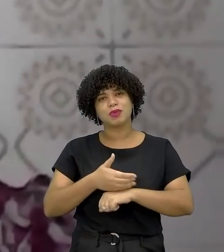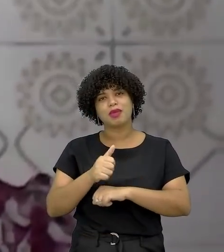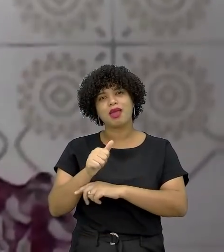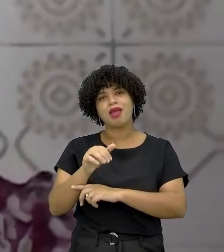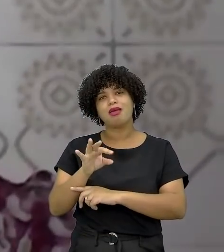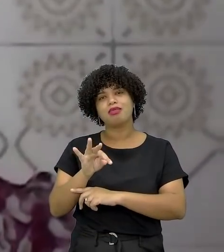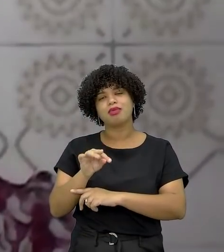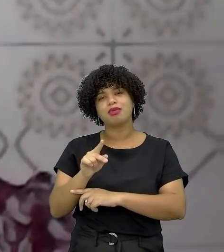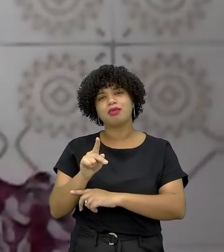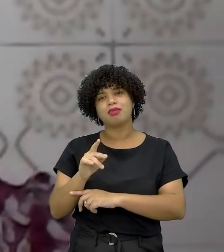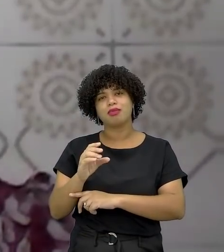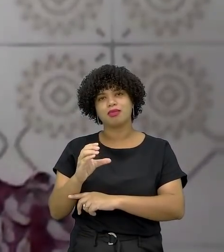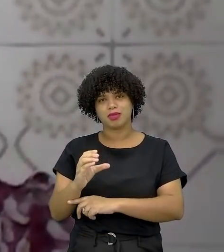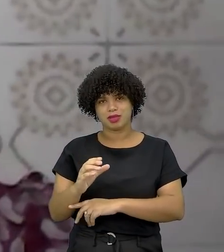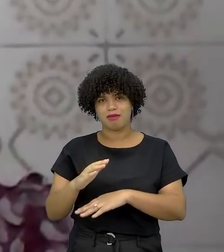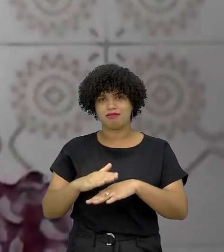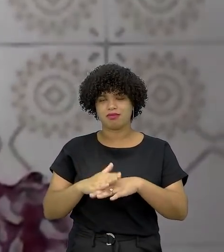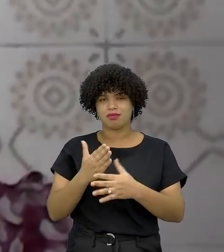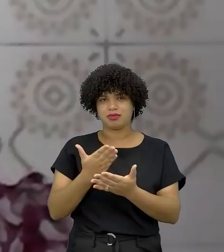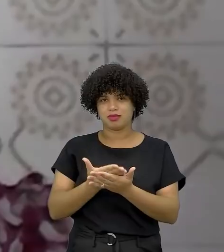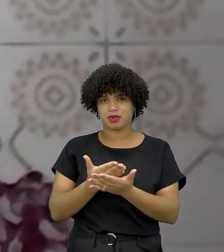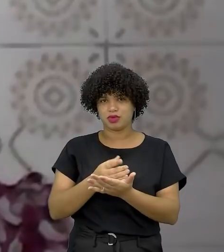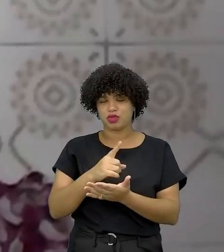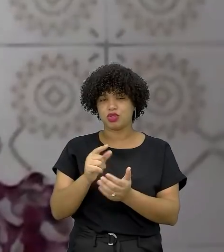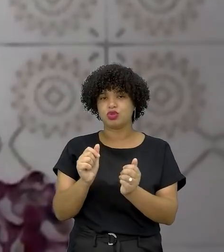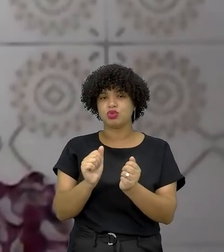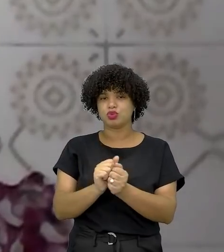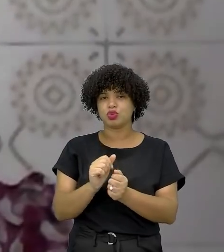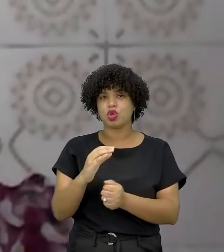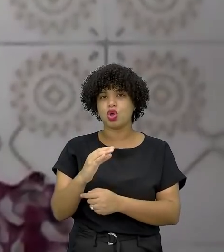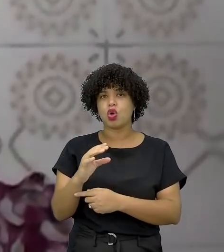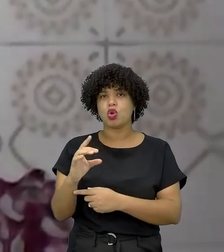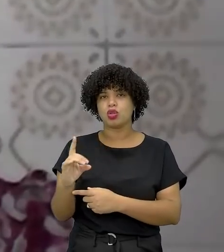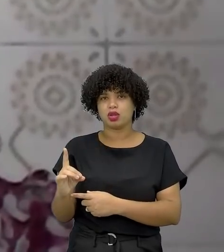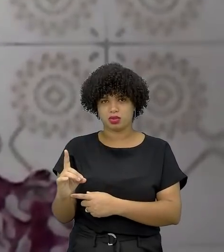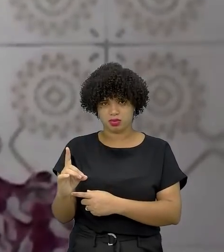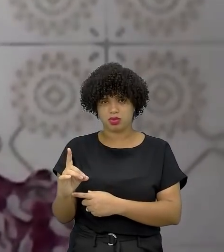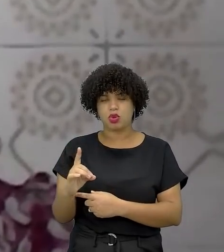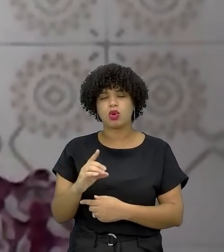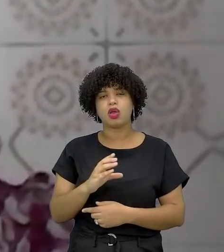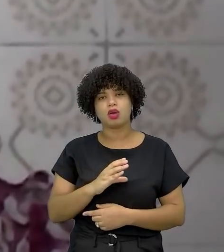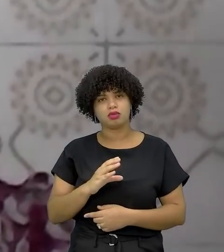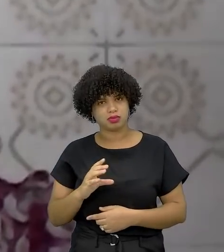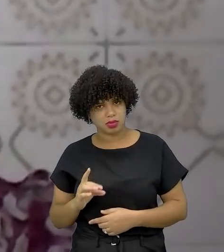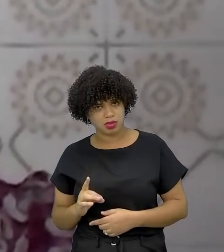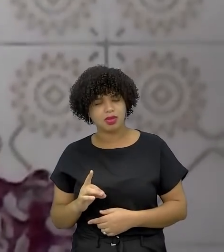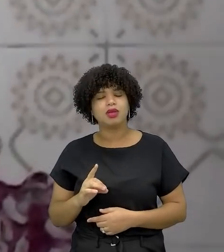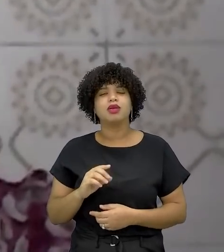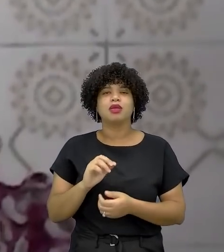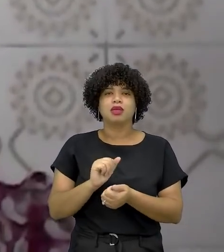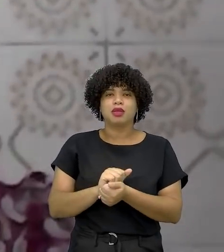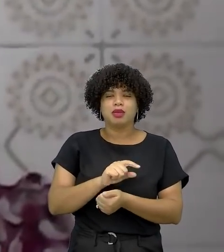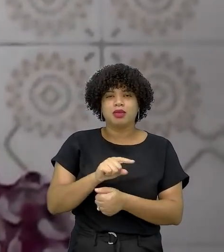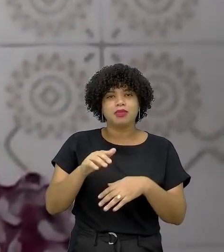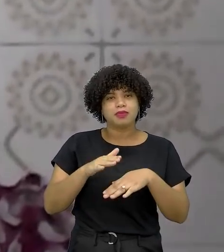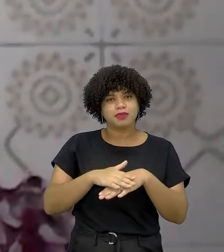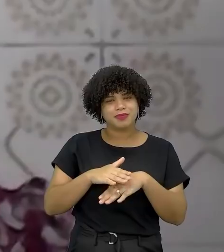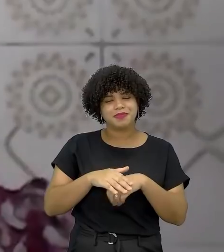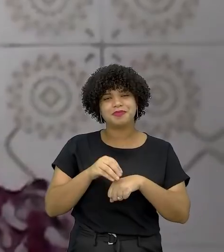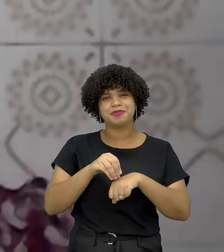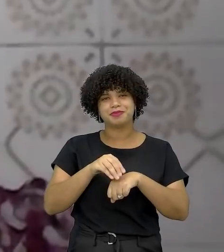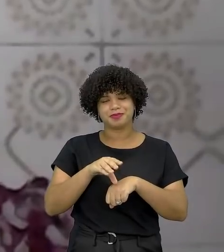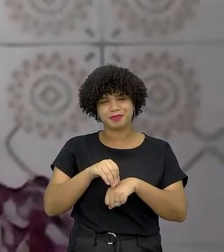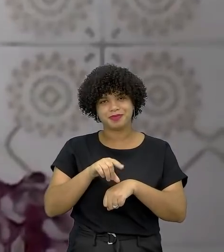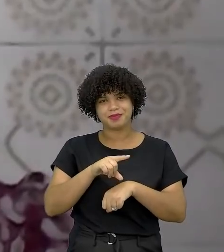vocês estão com os coordenadores nas escolas, com os vossos pares. Então, a gente deixa aí para vocês, né,